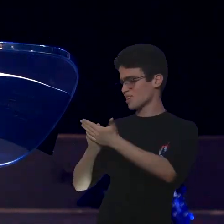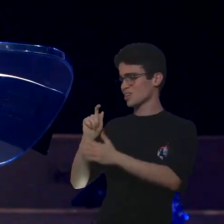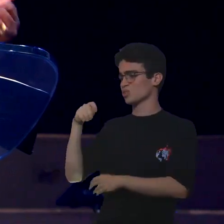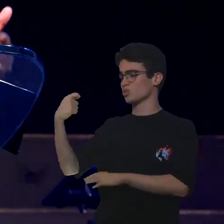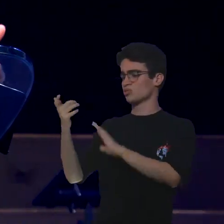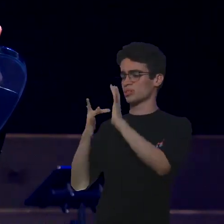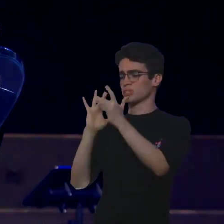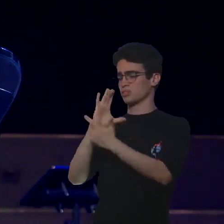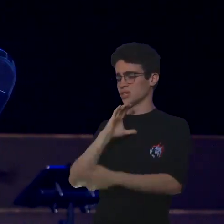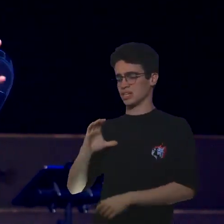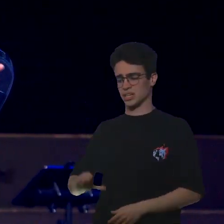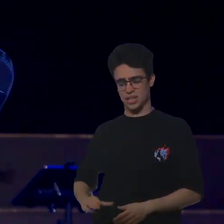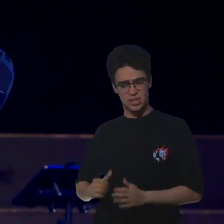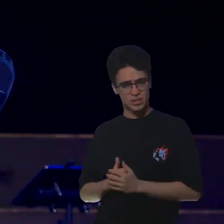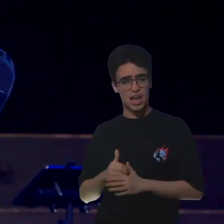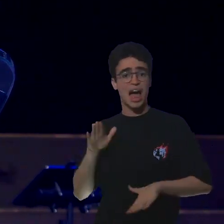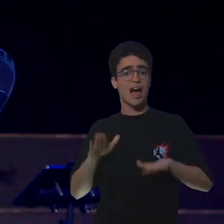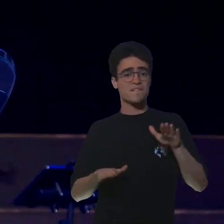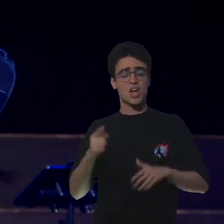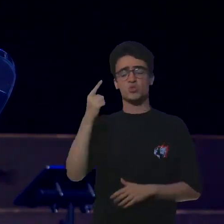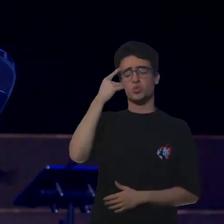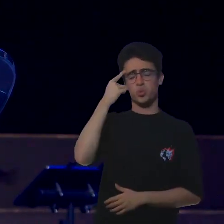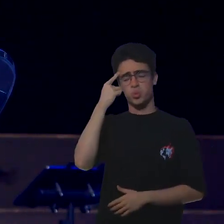especialmente na dúvida ou na perda.